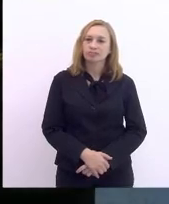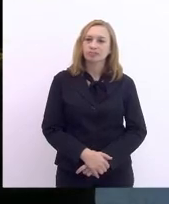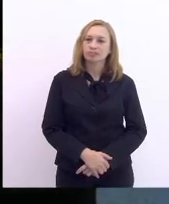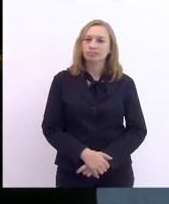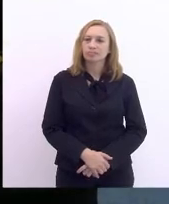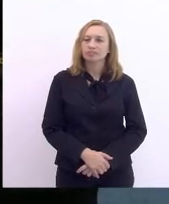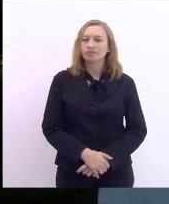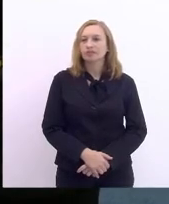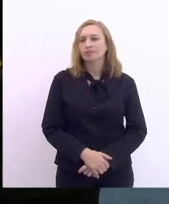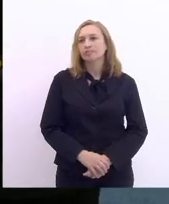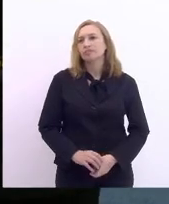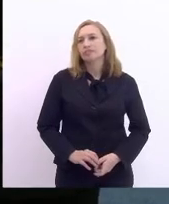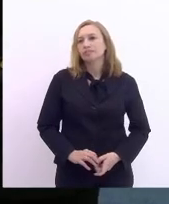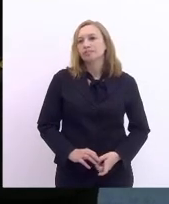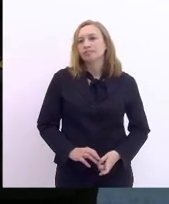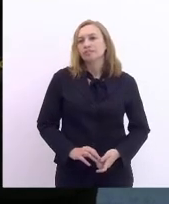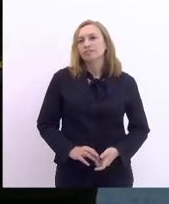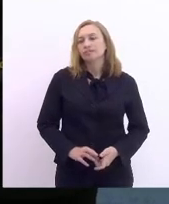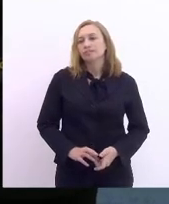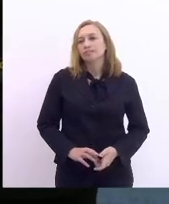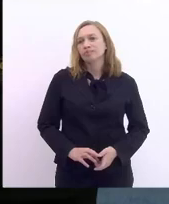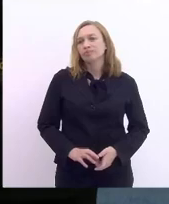E aí